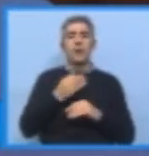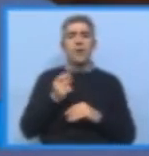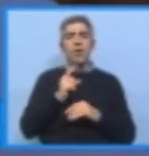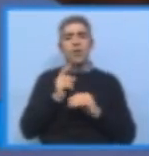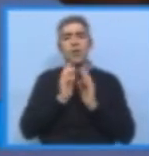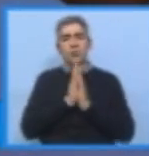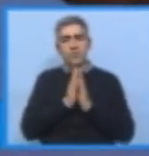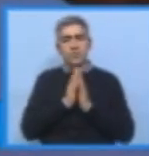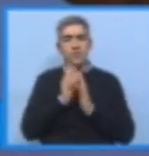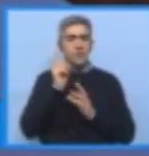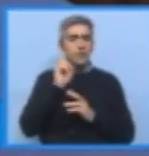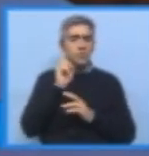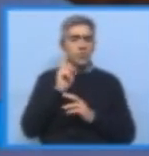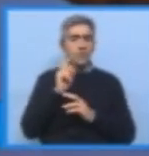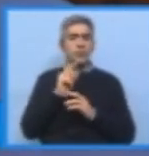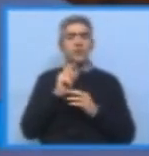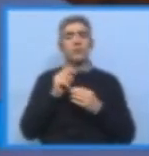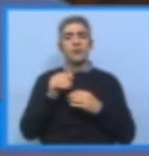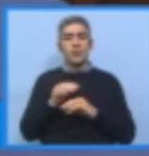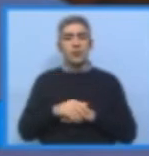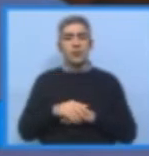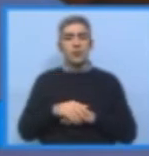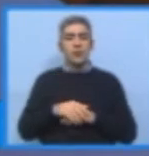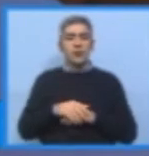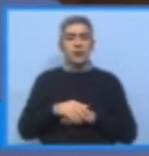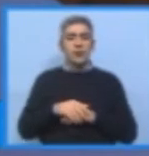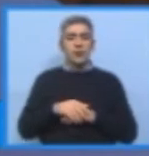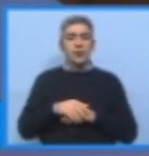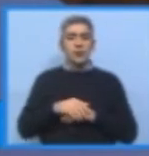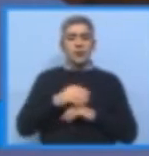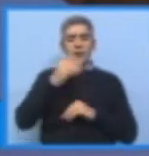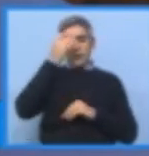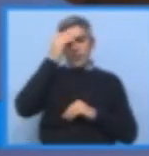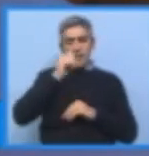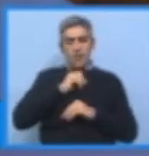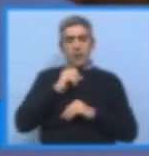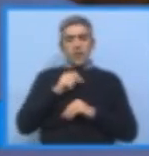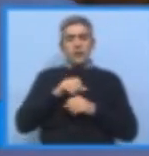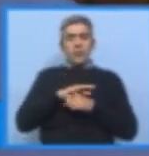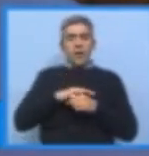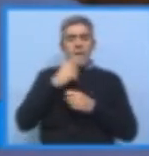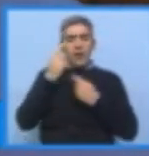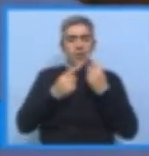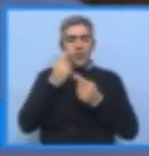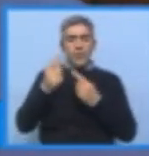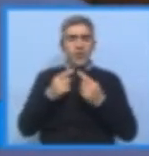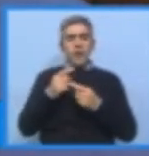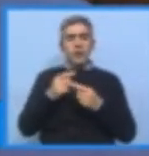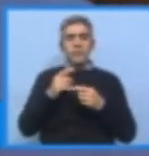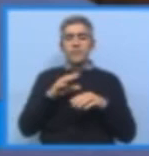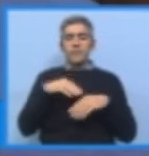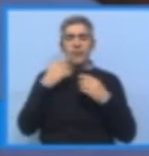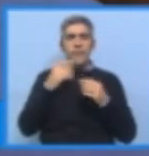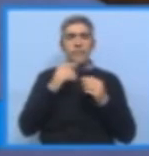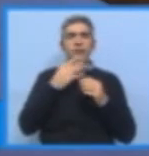não é relevante, mas eu acho que há situações que, independentemente de ter